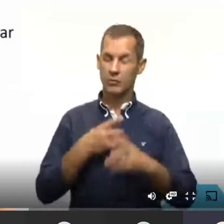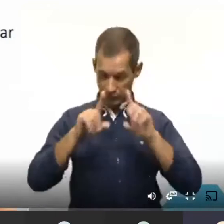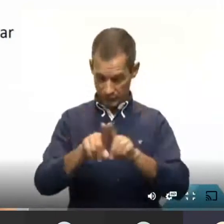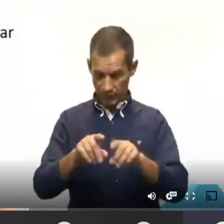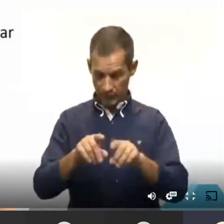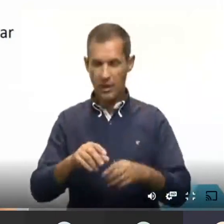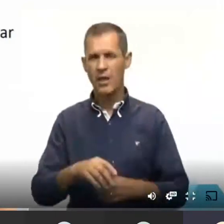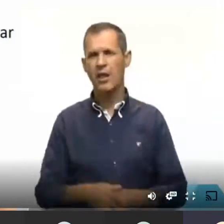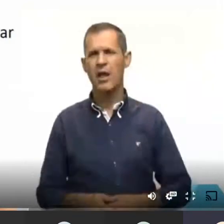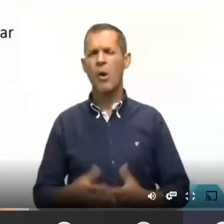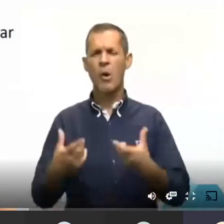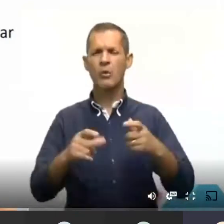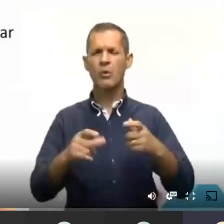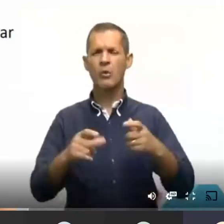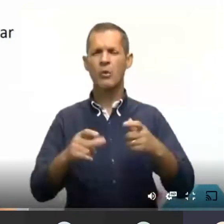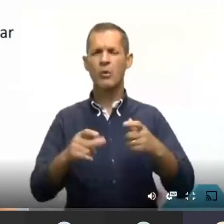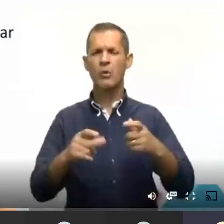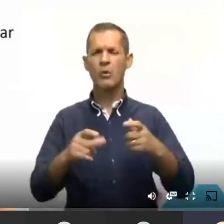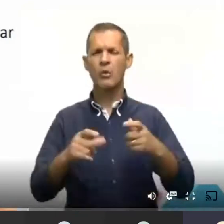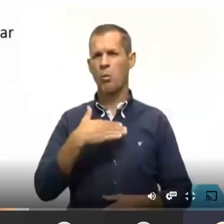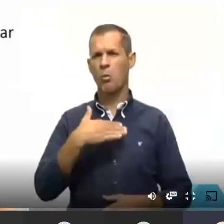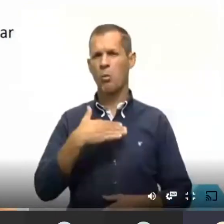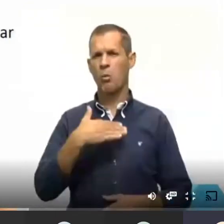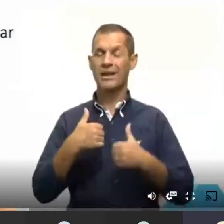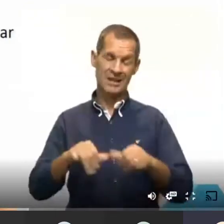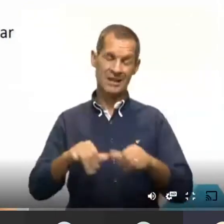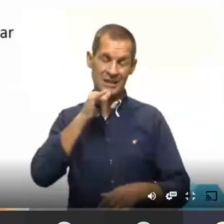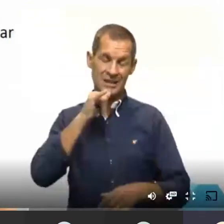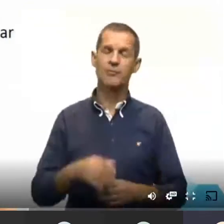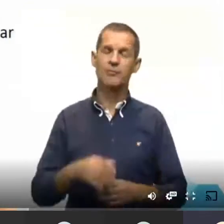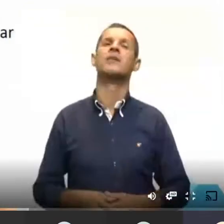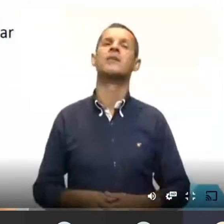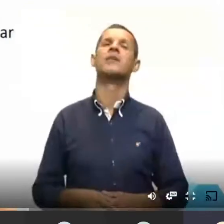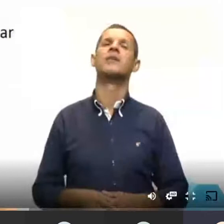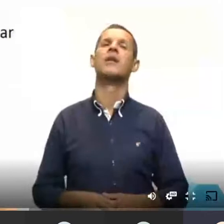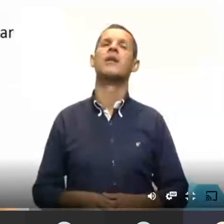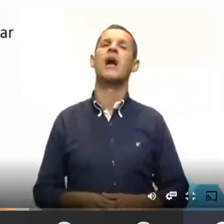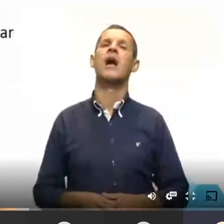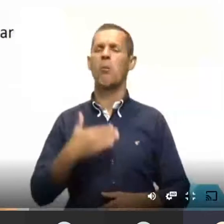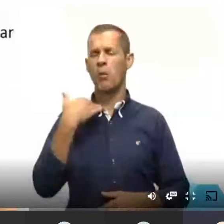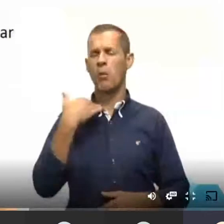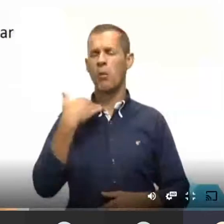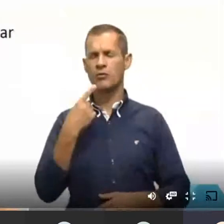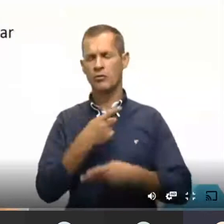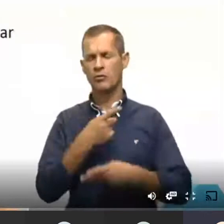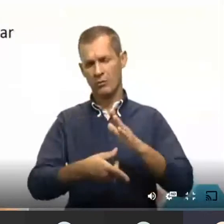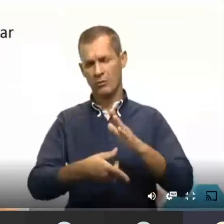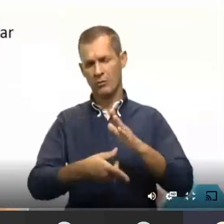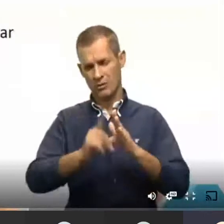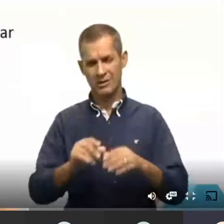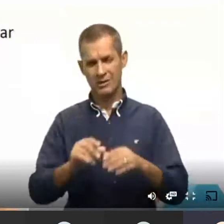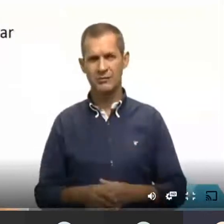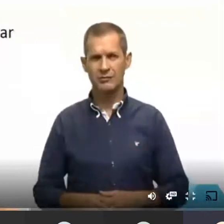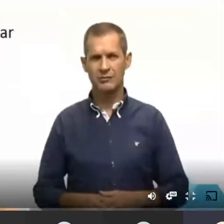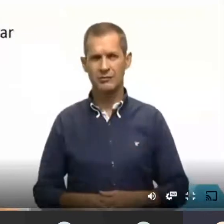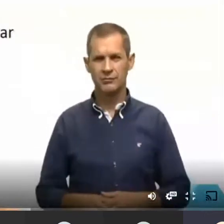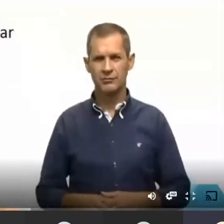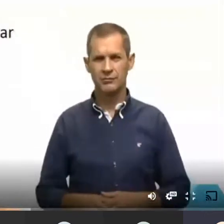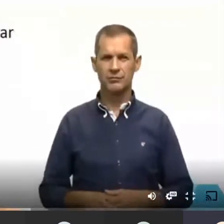observar também algumas regiões necróticas, né? Nesse caso, é aquela necrose que nós já comentamos,